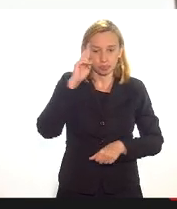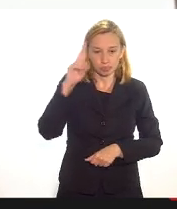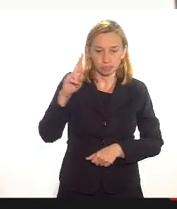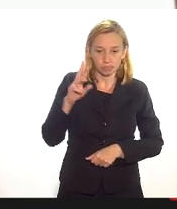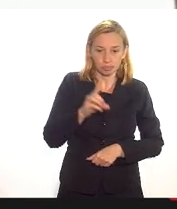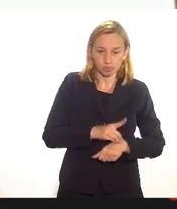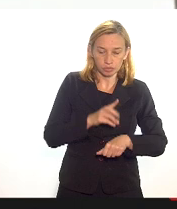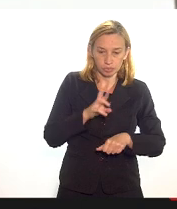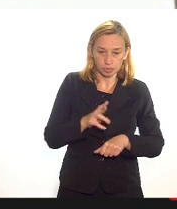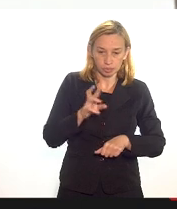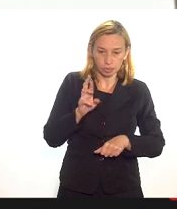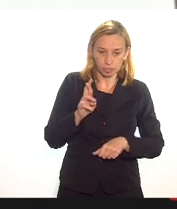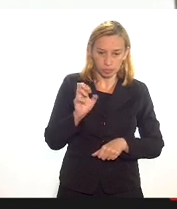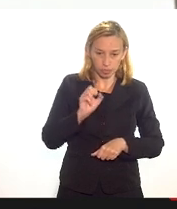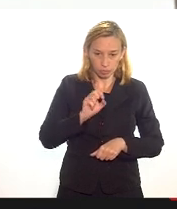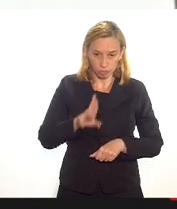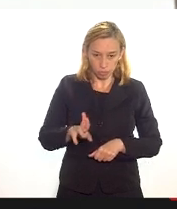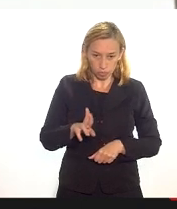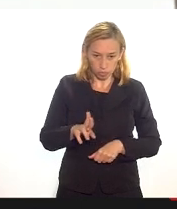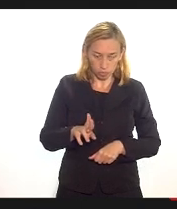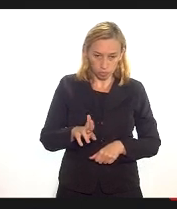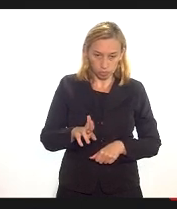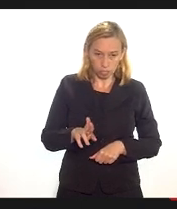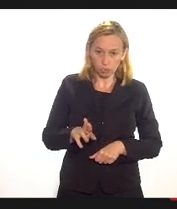doutor Renault.